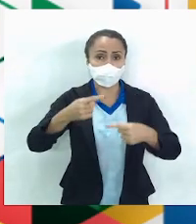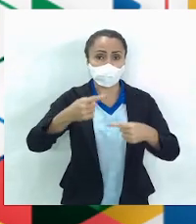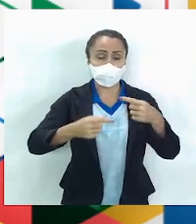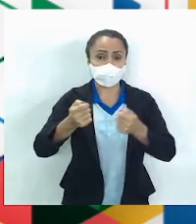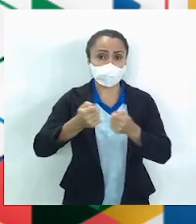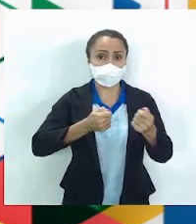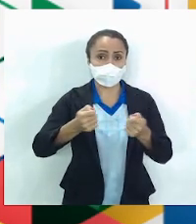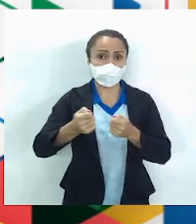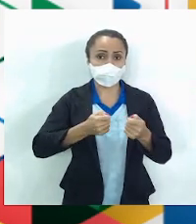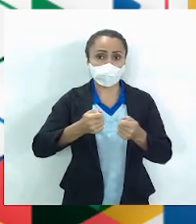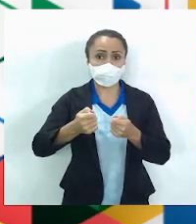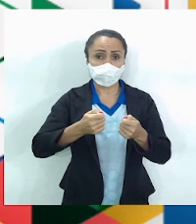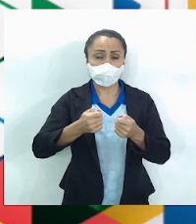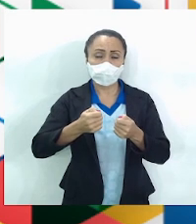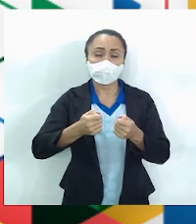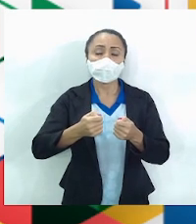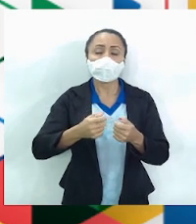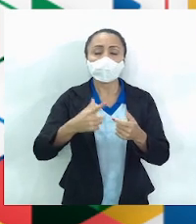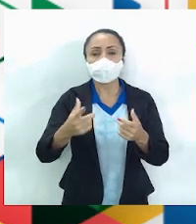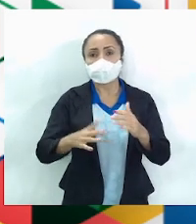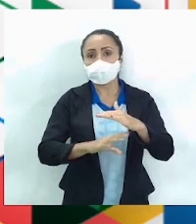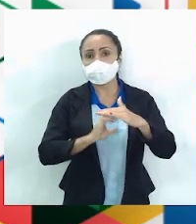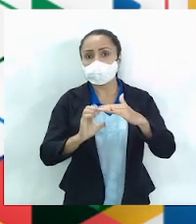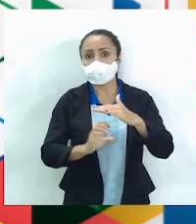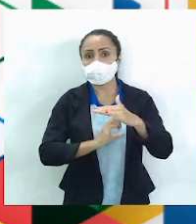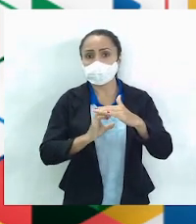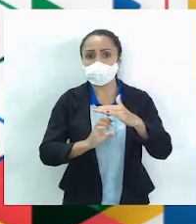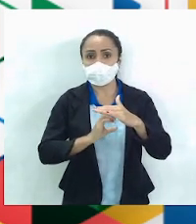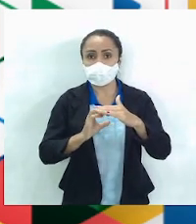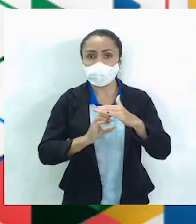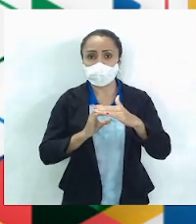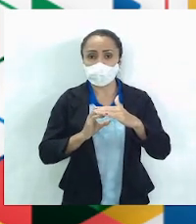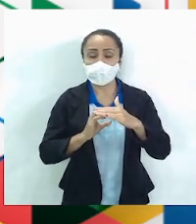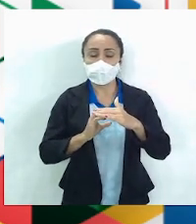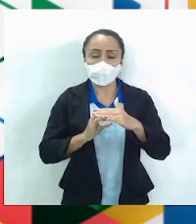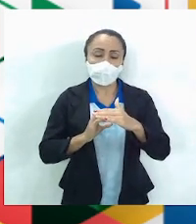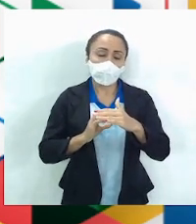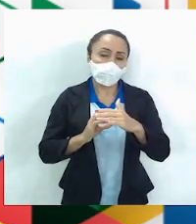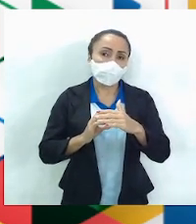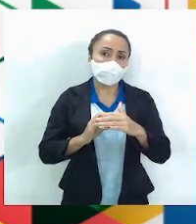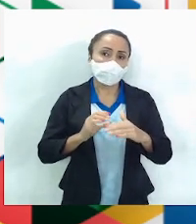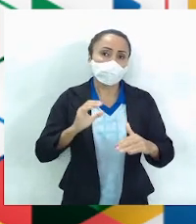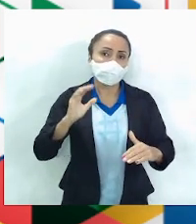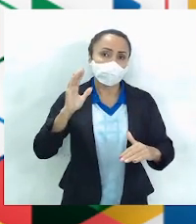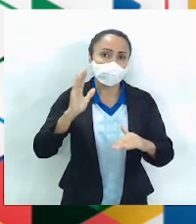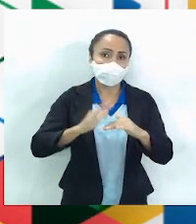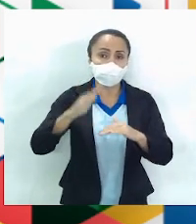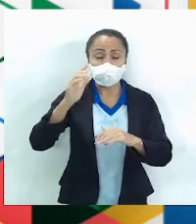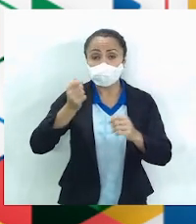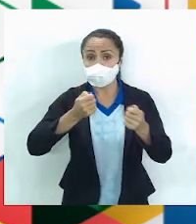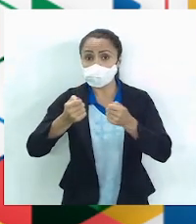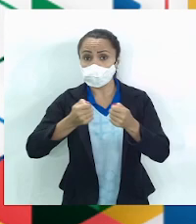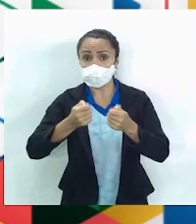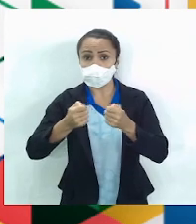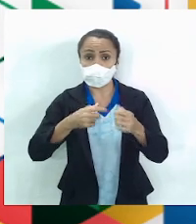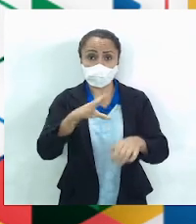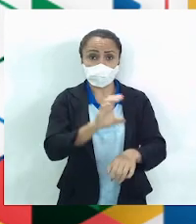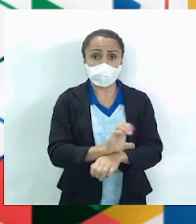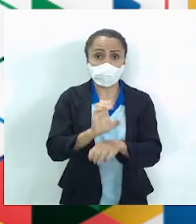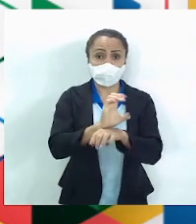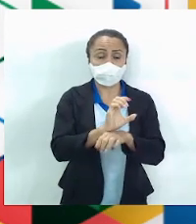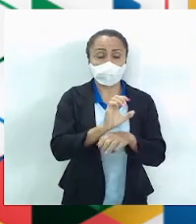controle produtivo em que as empresas de maioria estatais são fortemente controladas pela ação do Estado